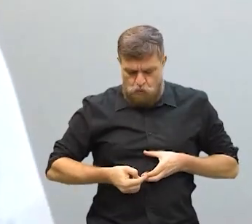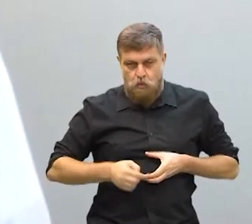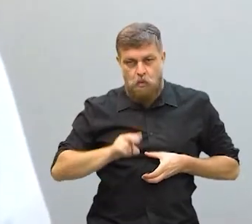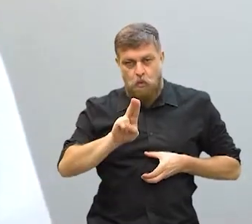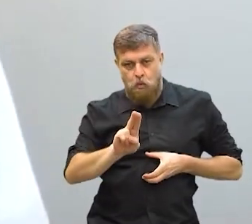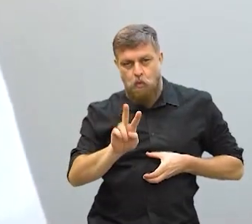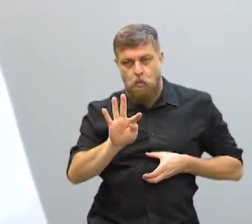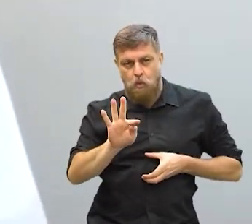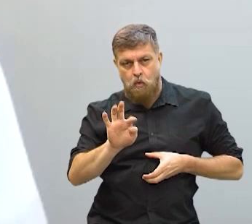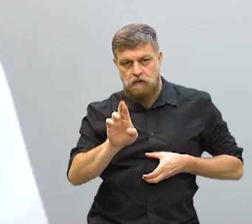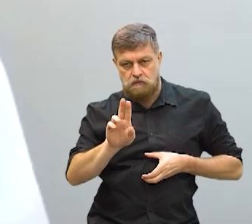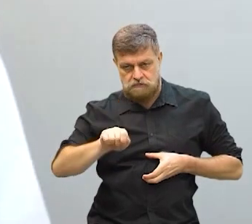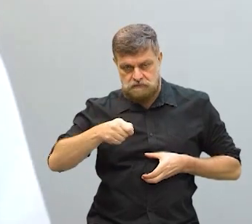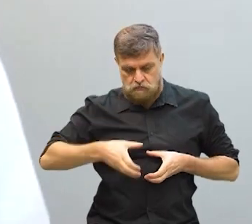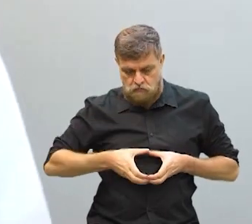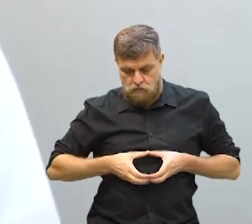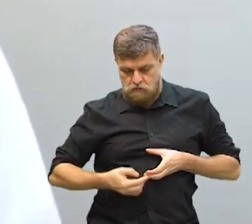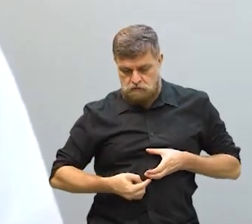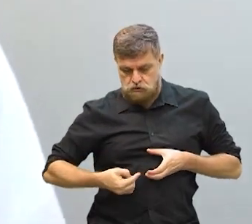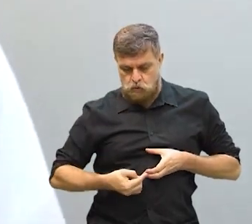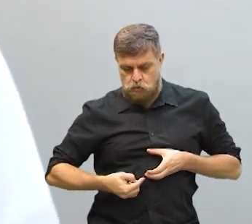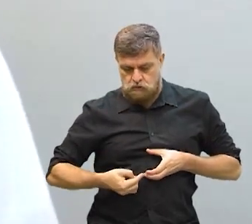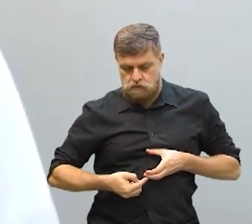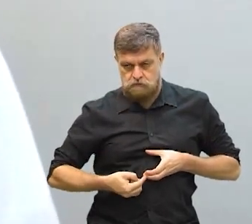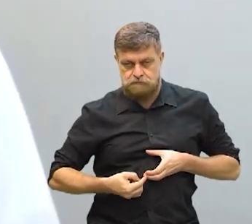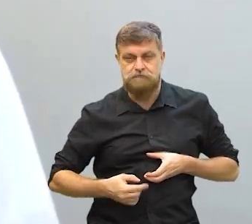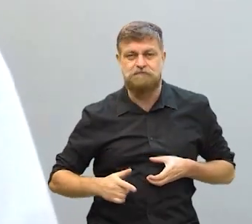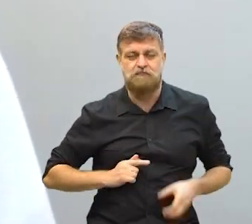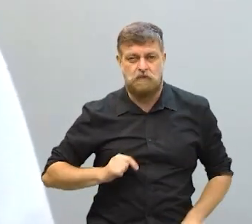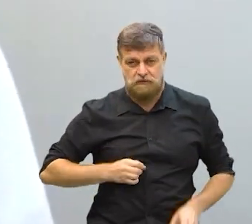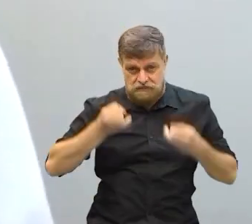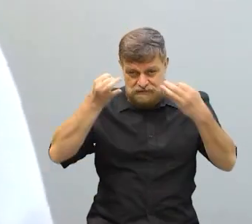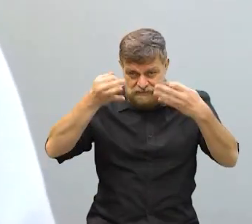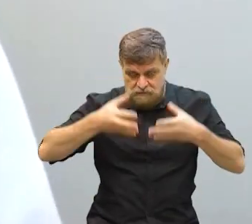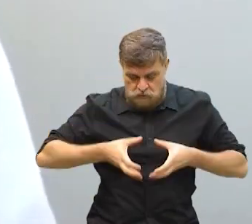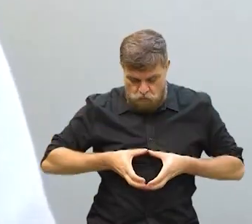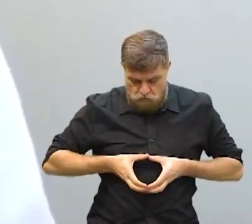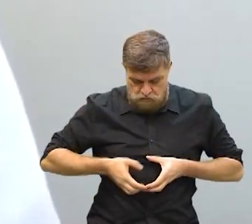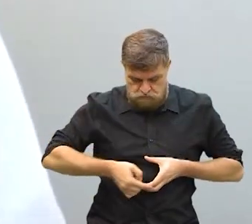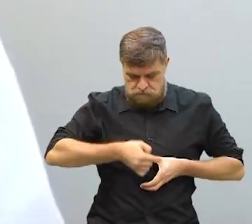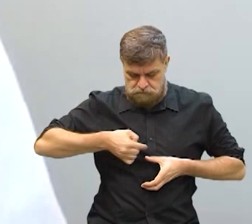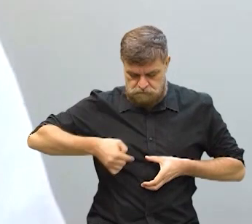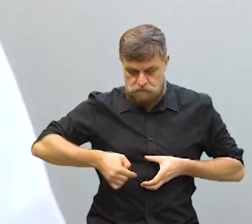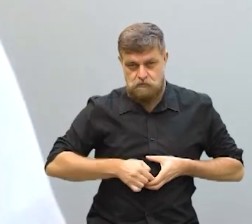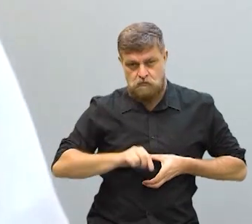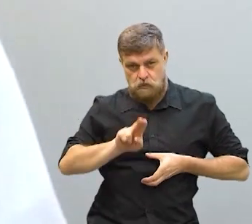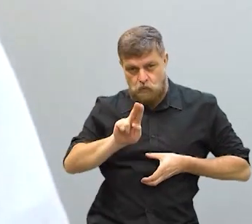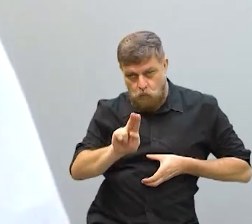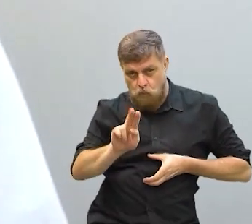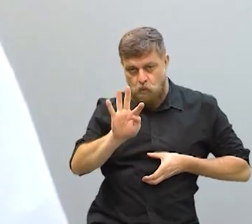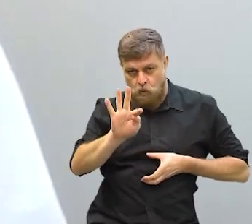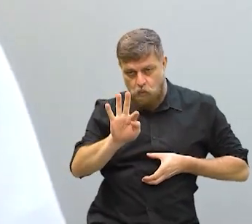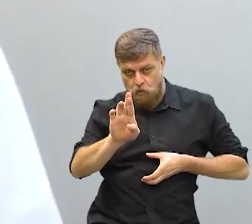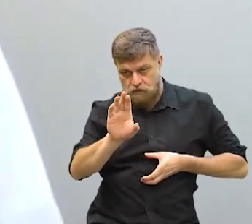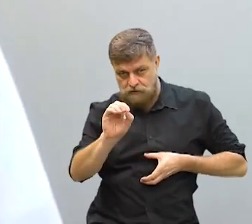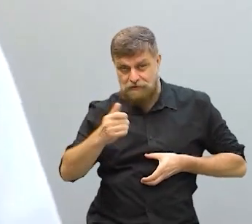Então, essa tua pergunta é super importante, porque quando nós falamos de uma forma geral de câncer do útero, a pessoa tem que ter